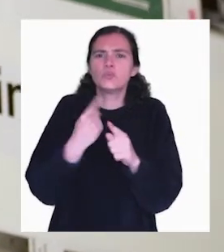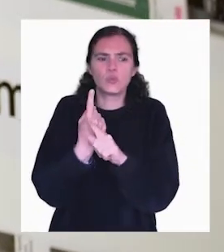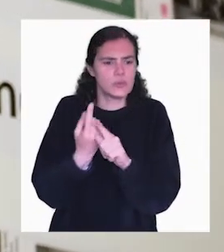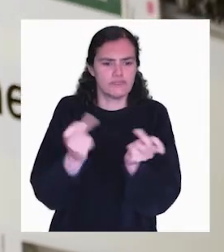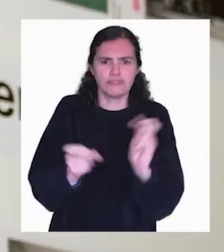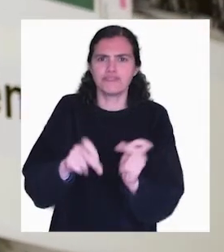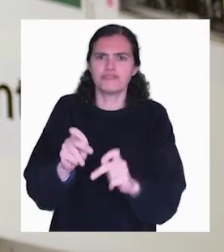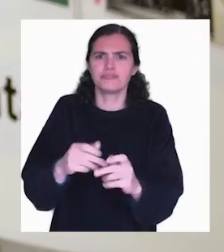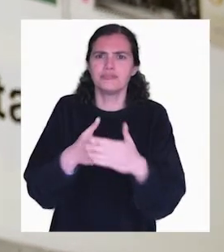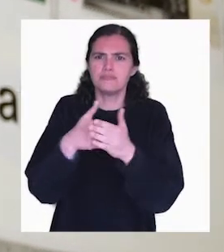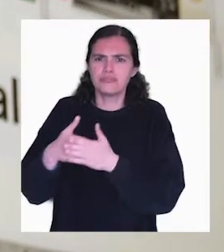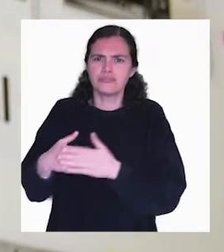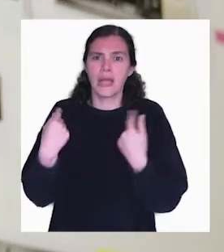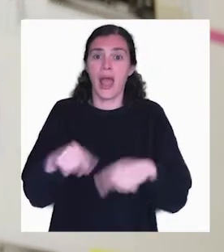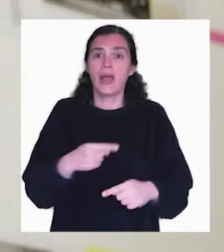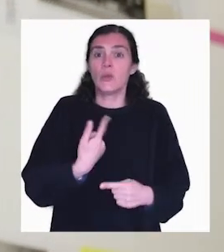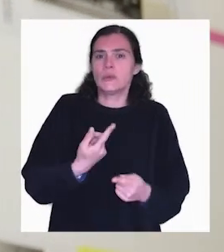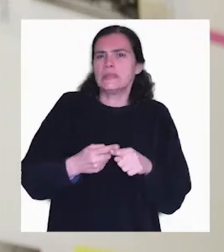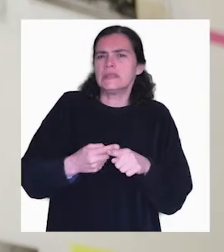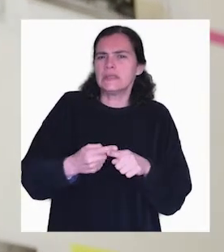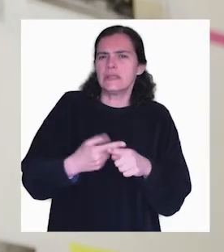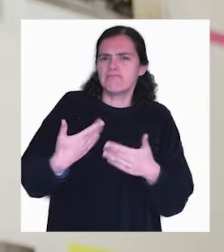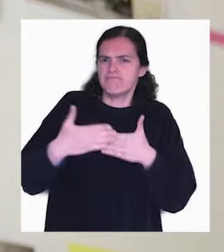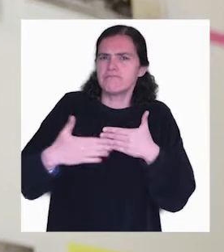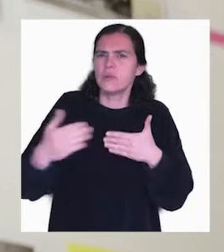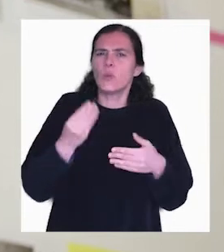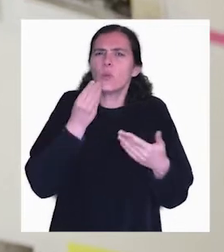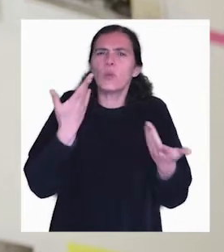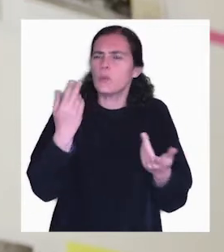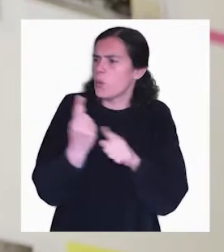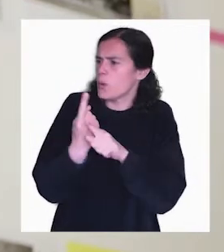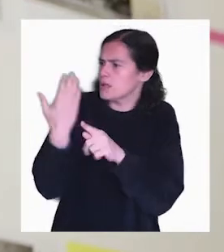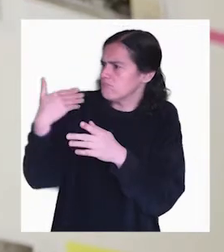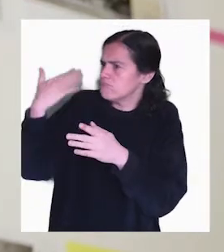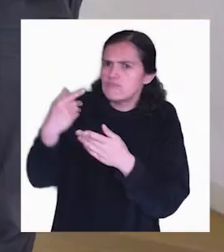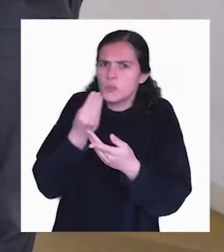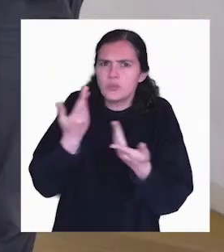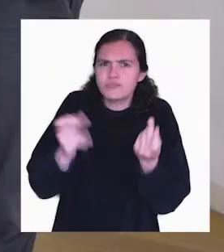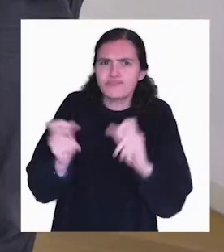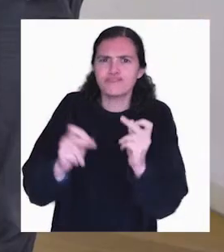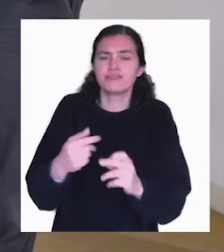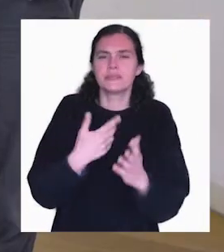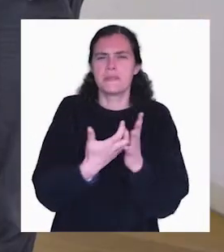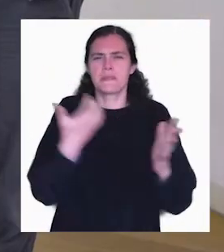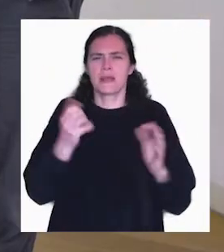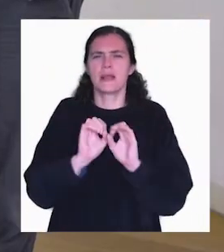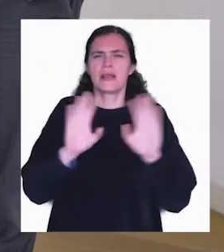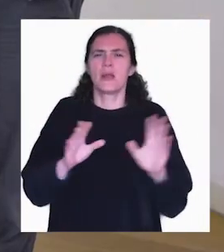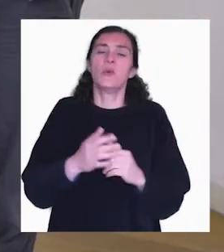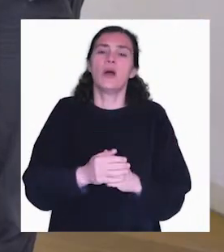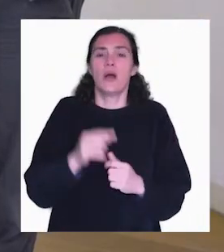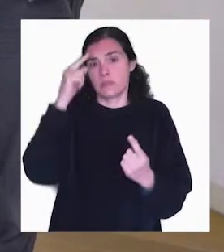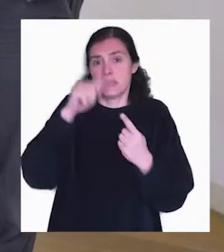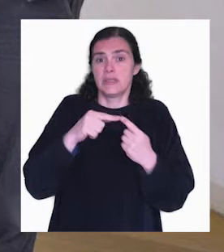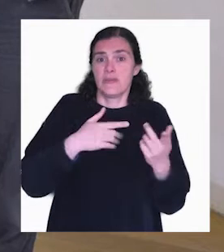seja, interessava-nos perceber a partir de hoje de onde vimos e de onde vêm as coisas que nos rodeiam, com particular destaque, evidentemente, para a nova